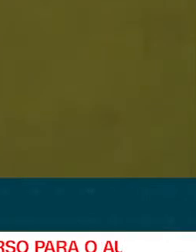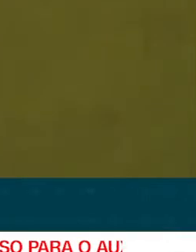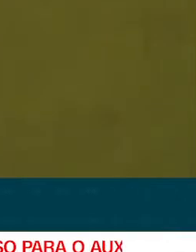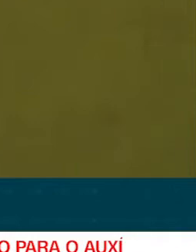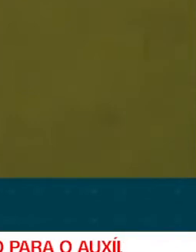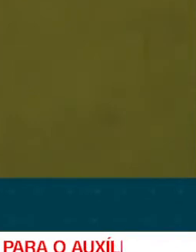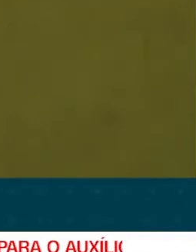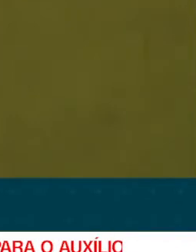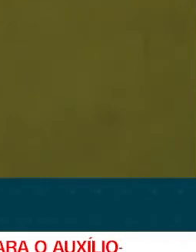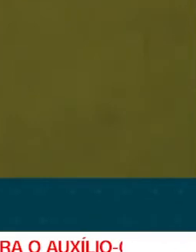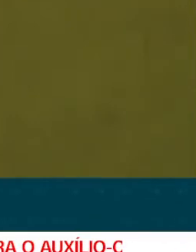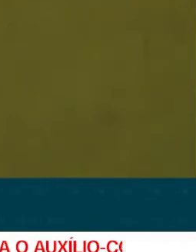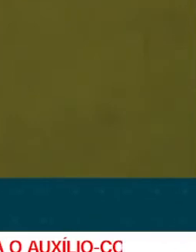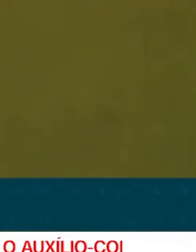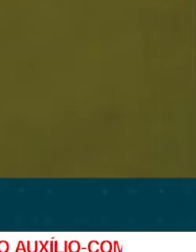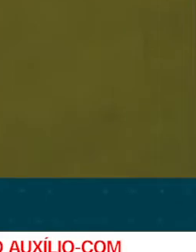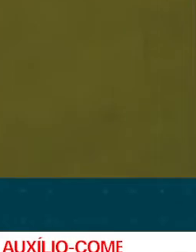Bolsonaro,